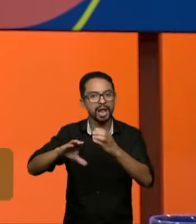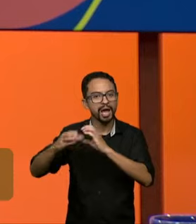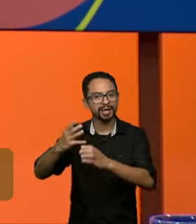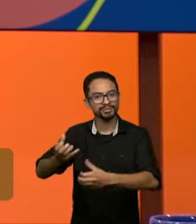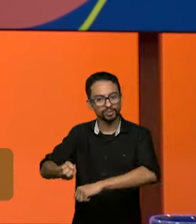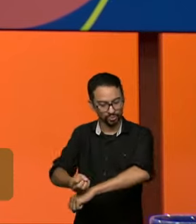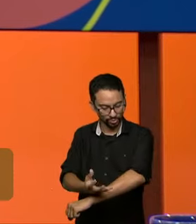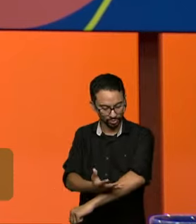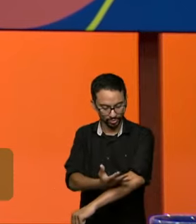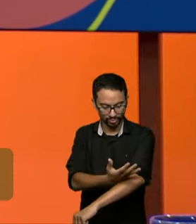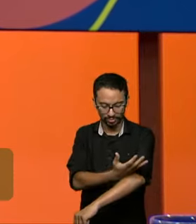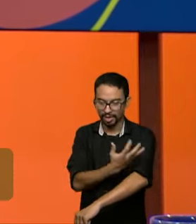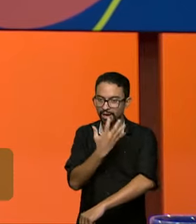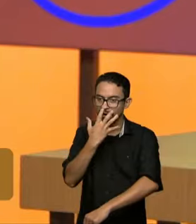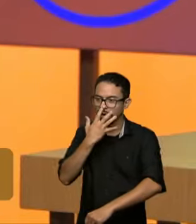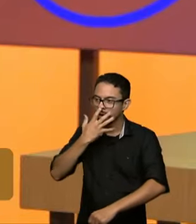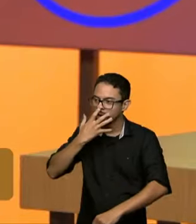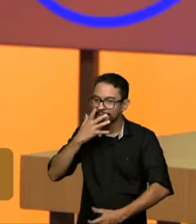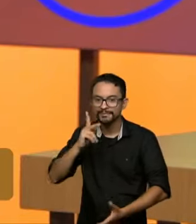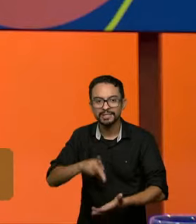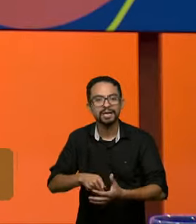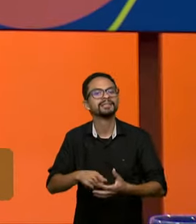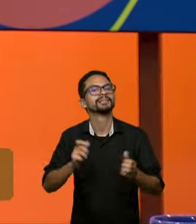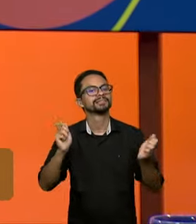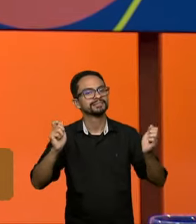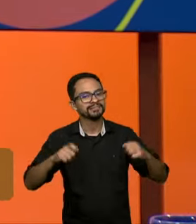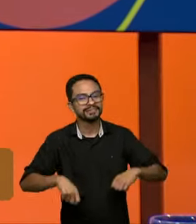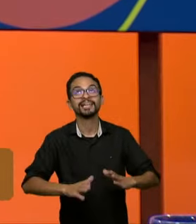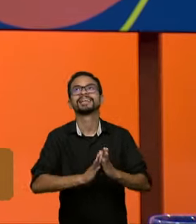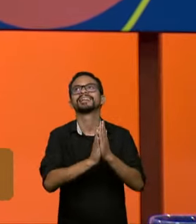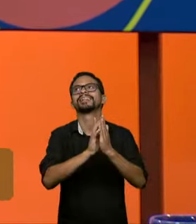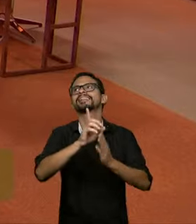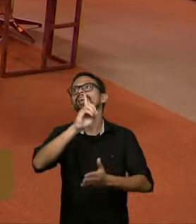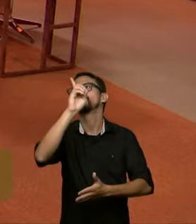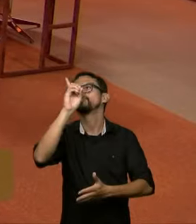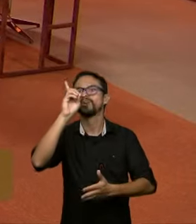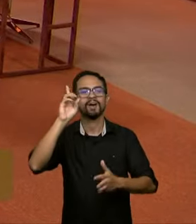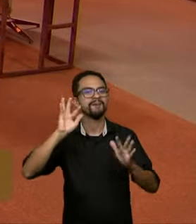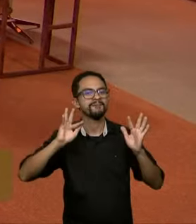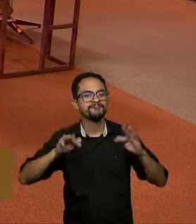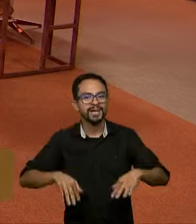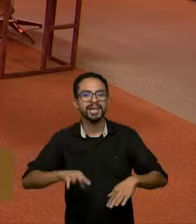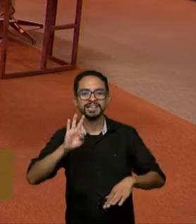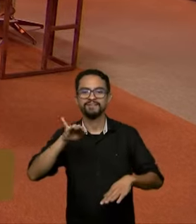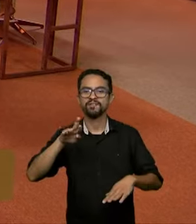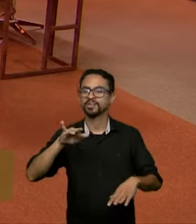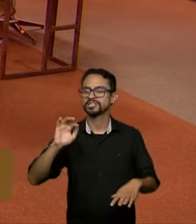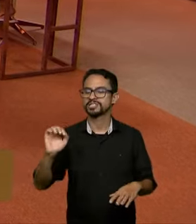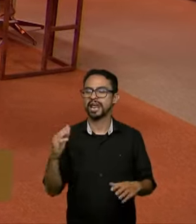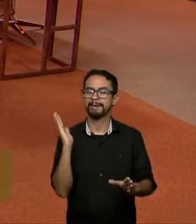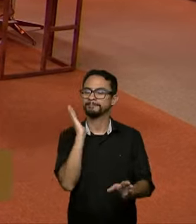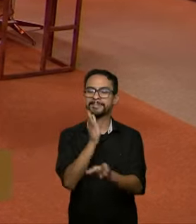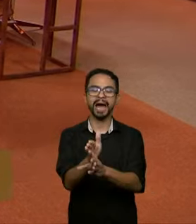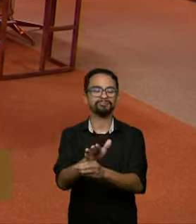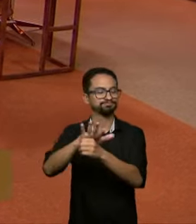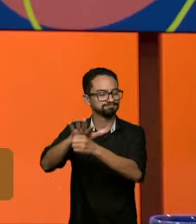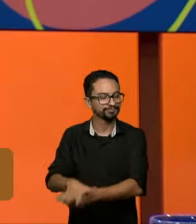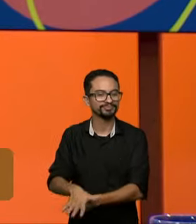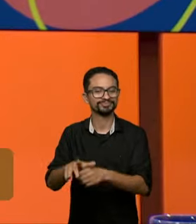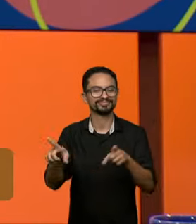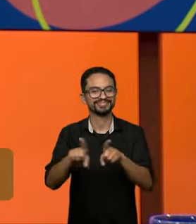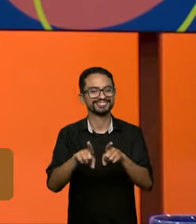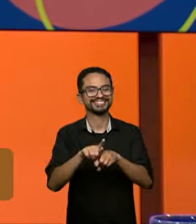fiquei muito impressionada. Você canta no espetáculo? Canto. Ah, graças a Deus. Meu amor, ela bota um finalista do The Voice pra fora. Ela bota. É